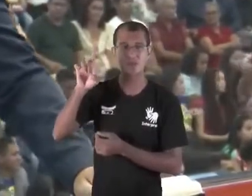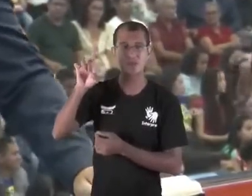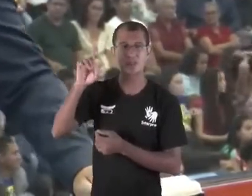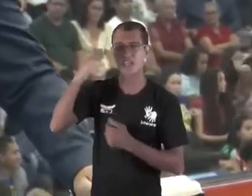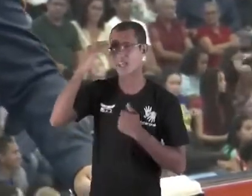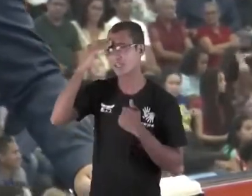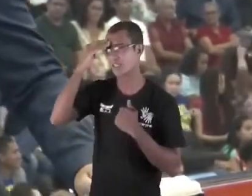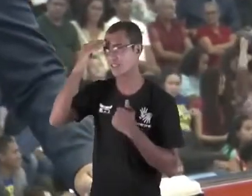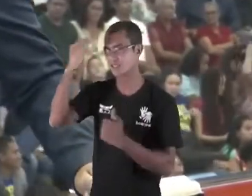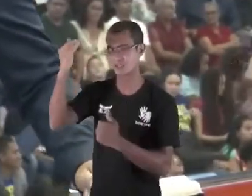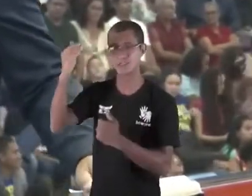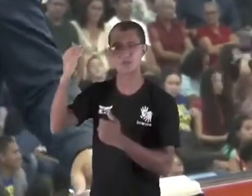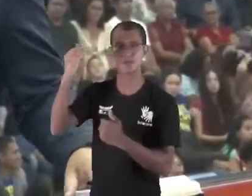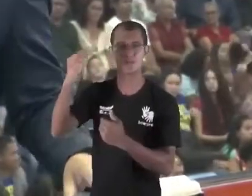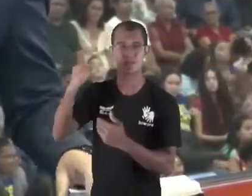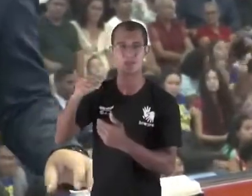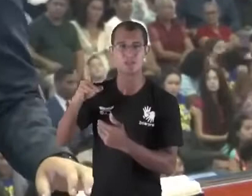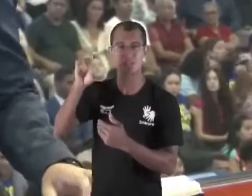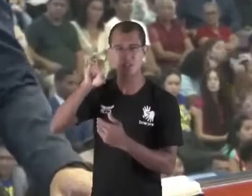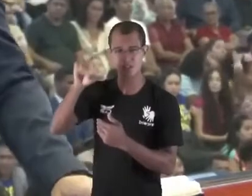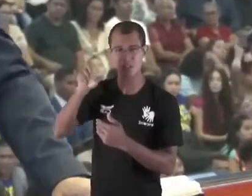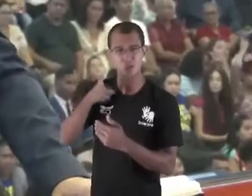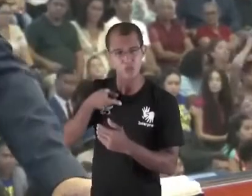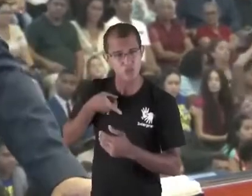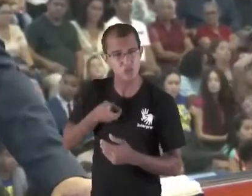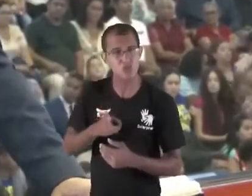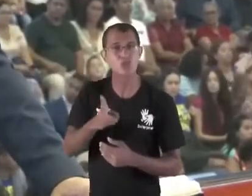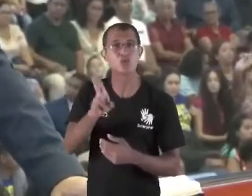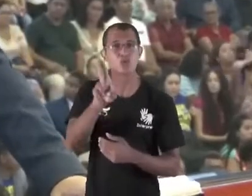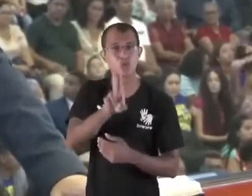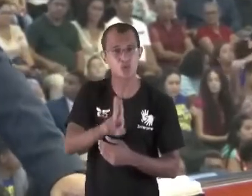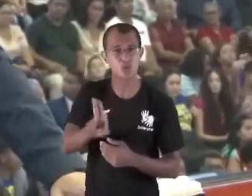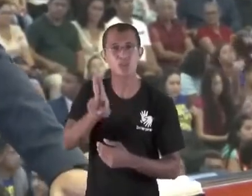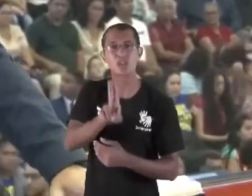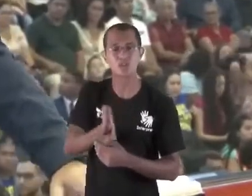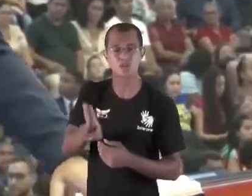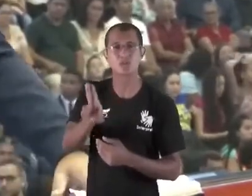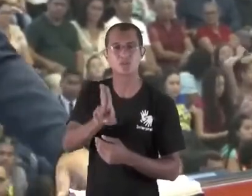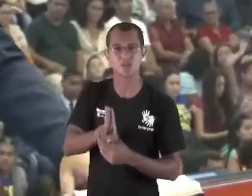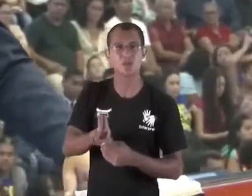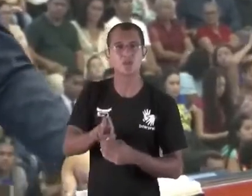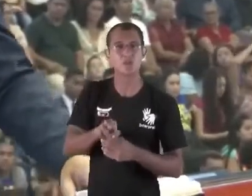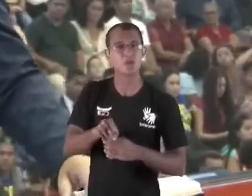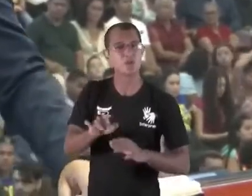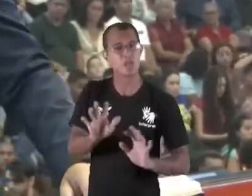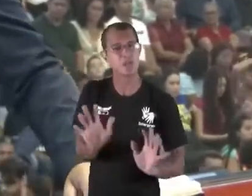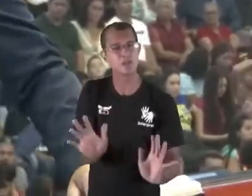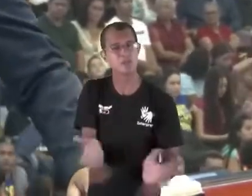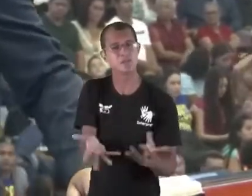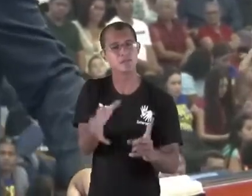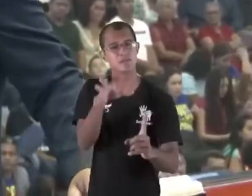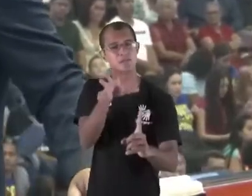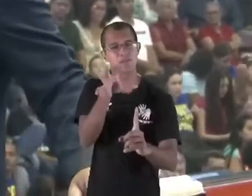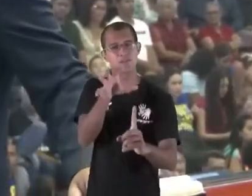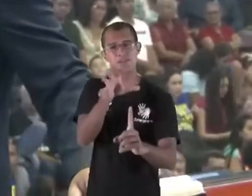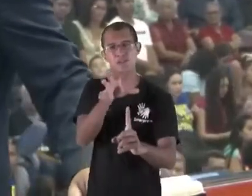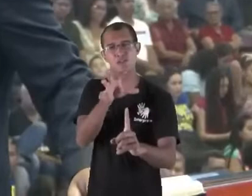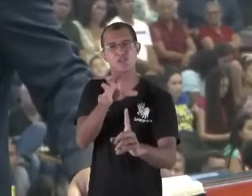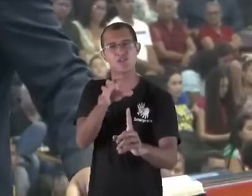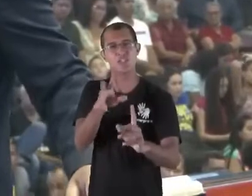também. Que Deus continue lhe usando para inspirar esta multidão de